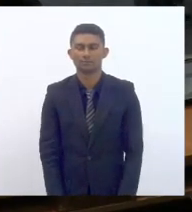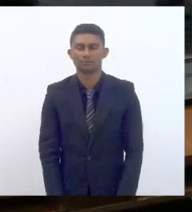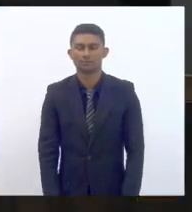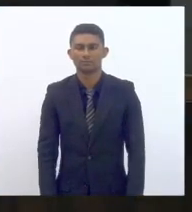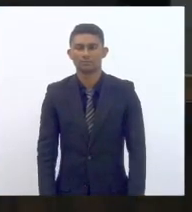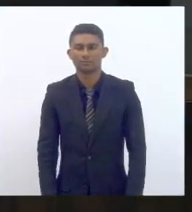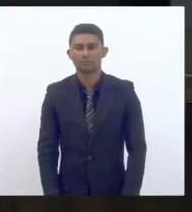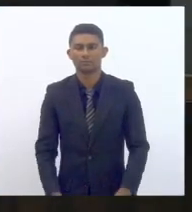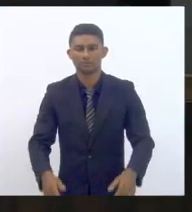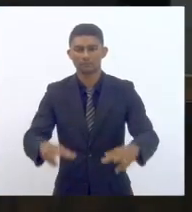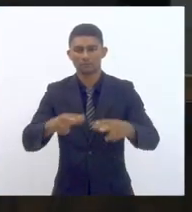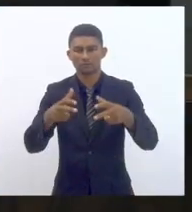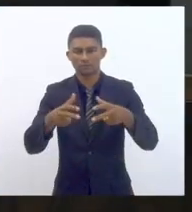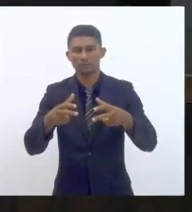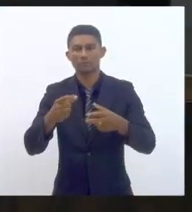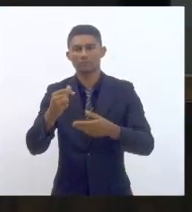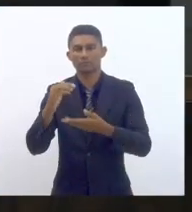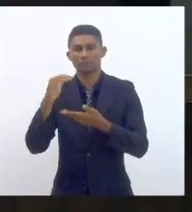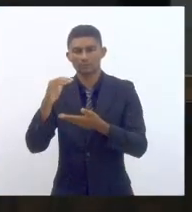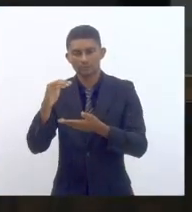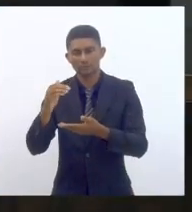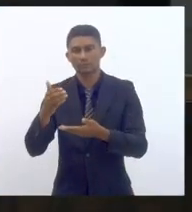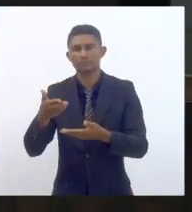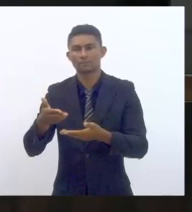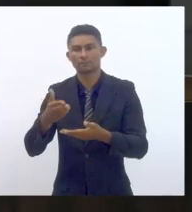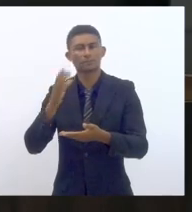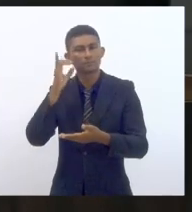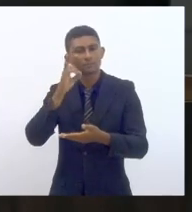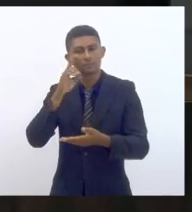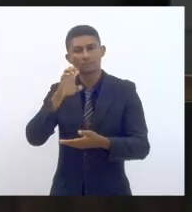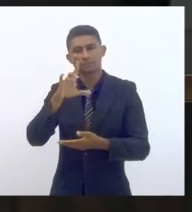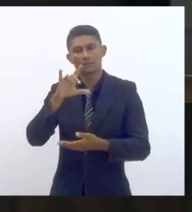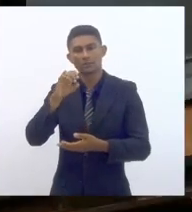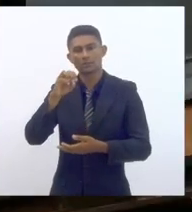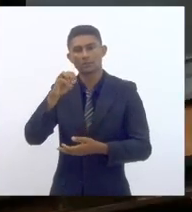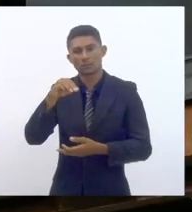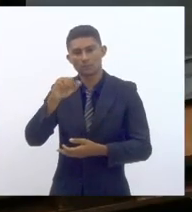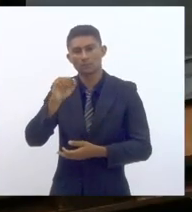Pela Comissão de Orçamento, deputado Eliomar Coelho.